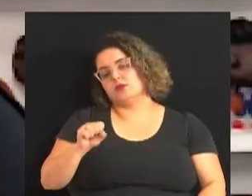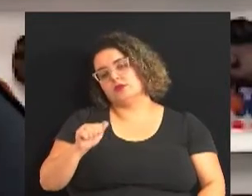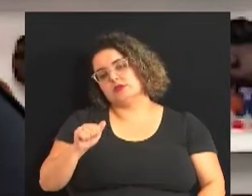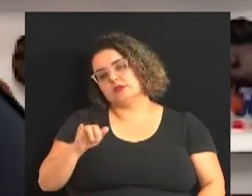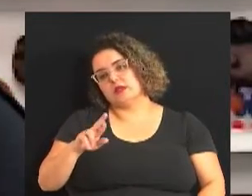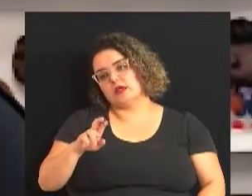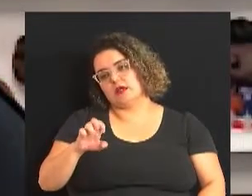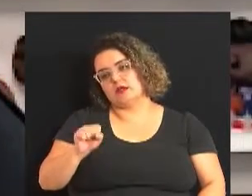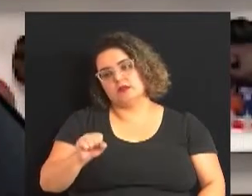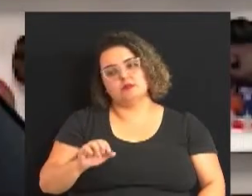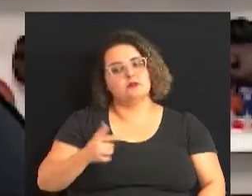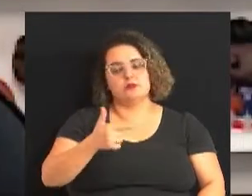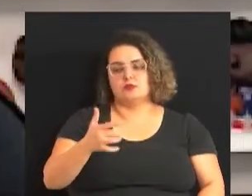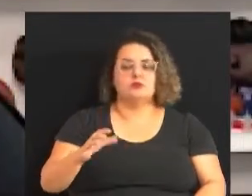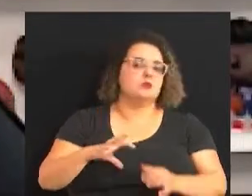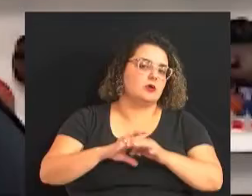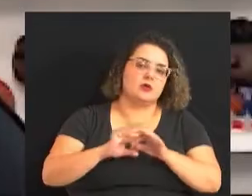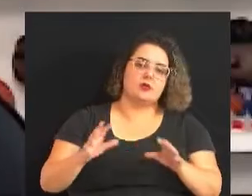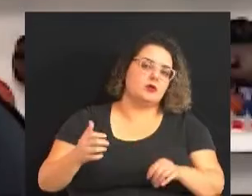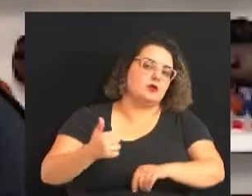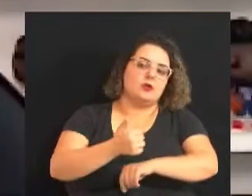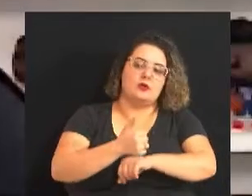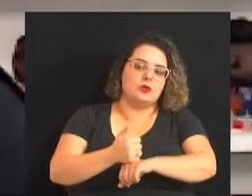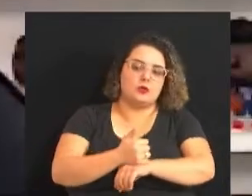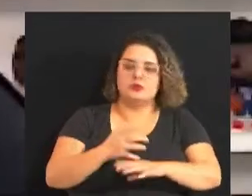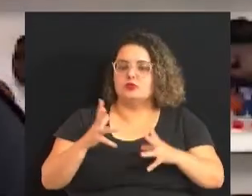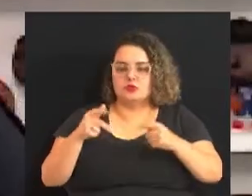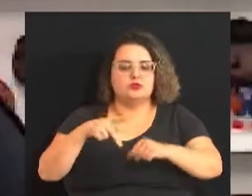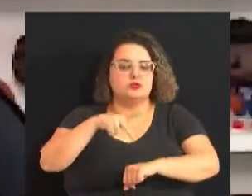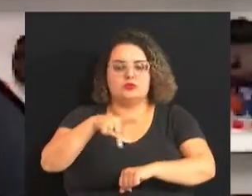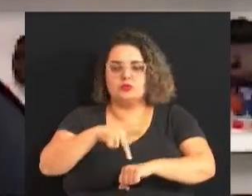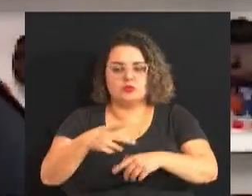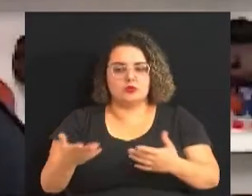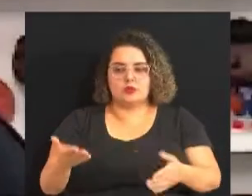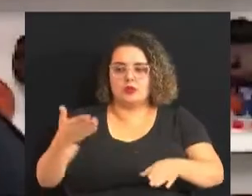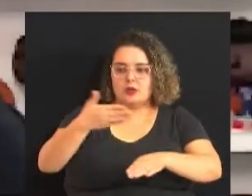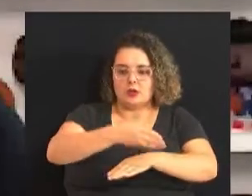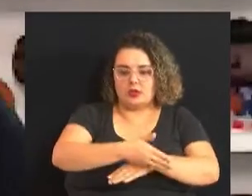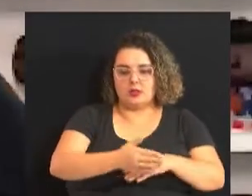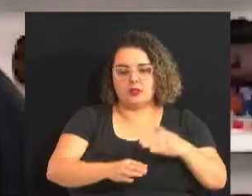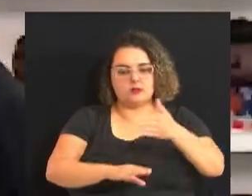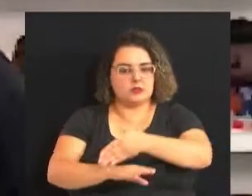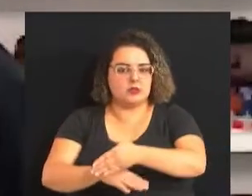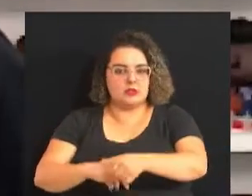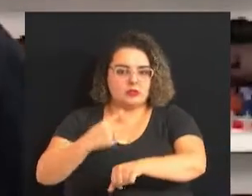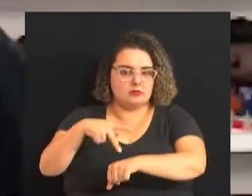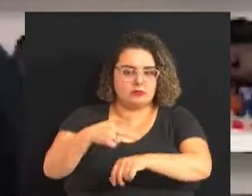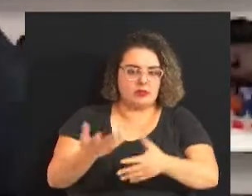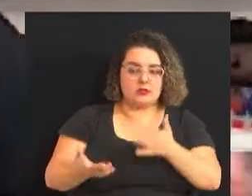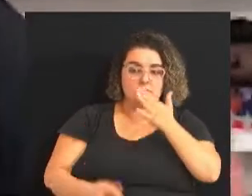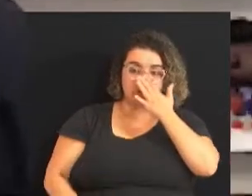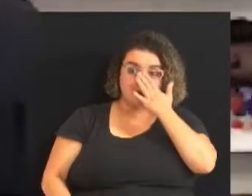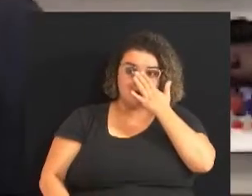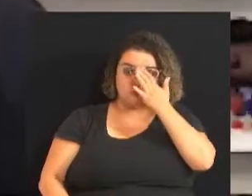todos os atletas de todos os países entrarem em alguns dos países. Então, por exemplo,